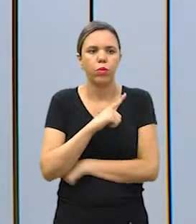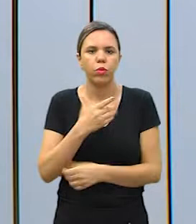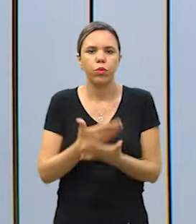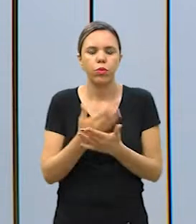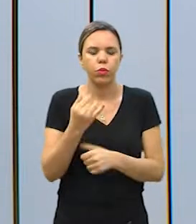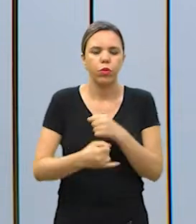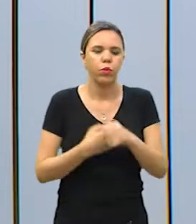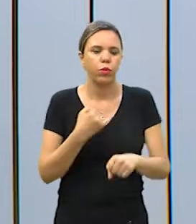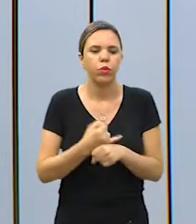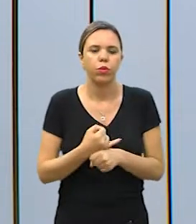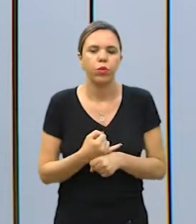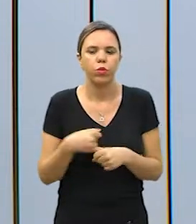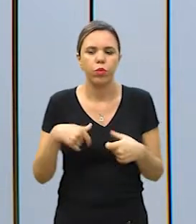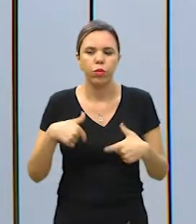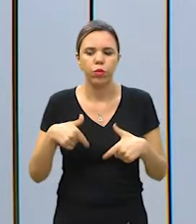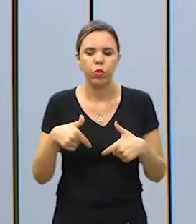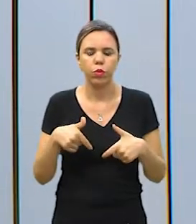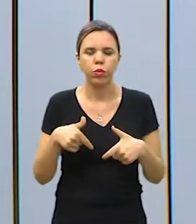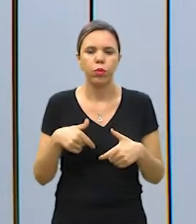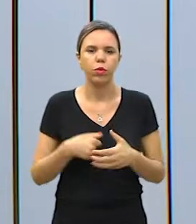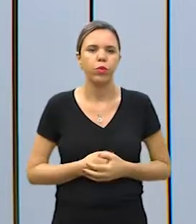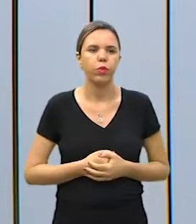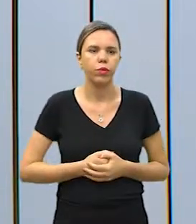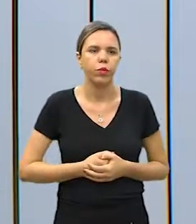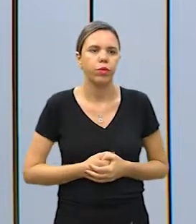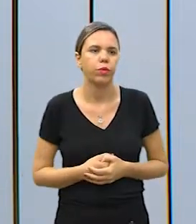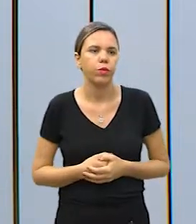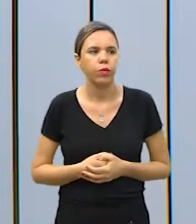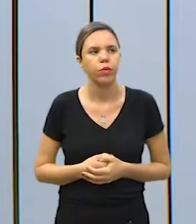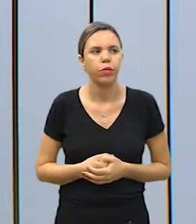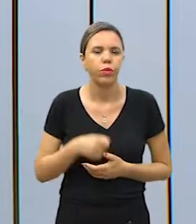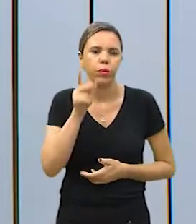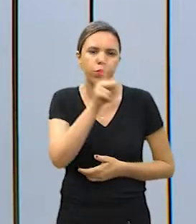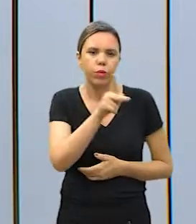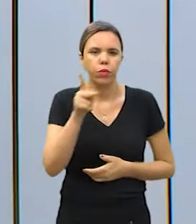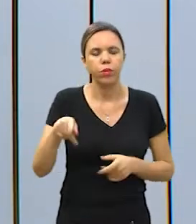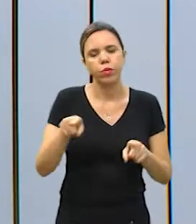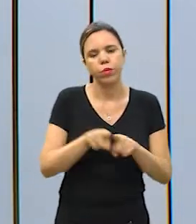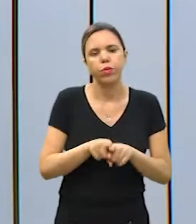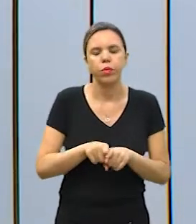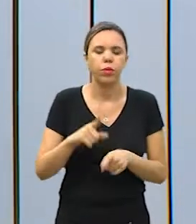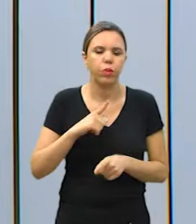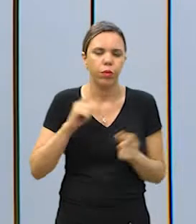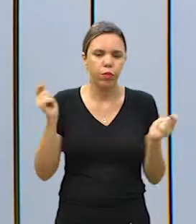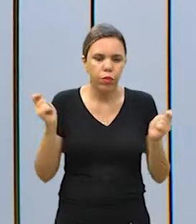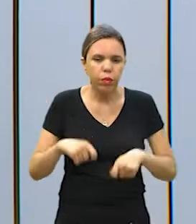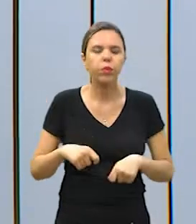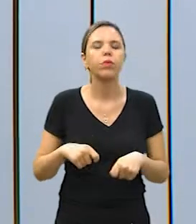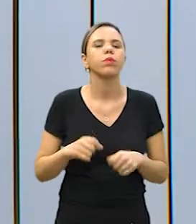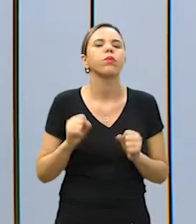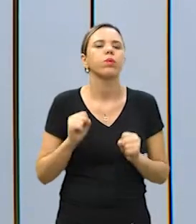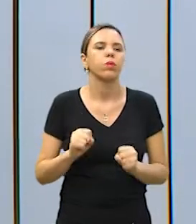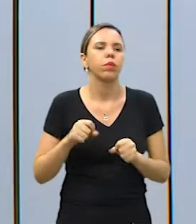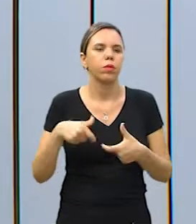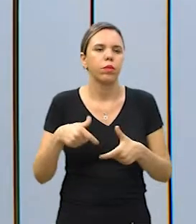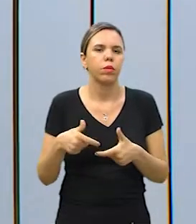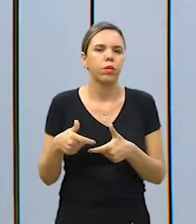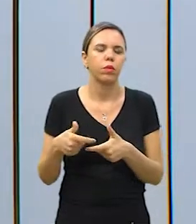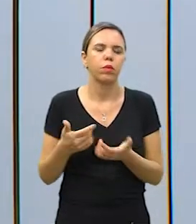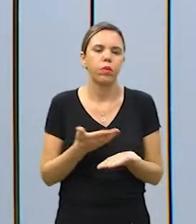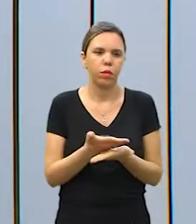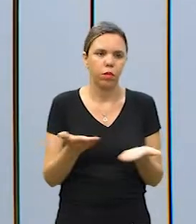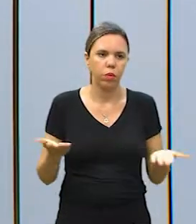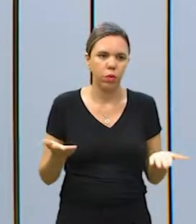ter aulas online, trabalhar de forma online, e os professores também ter condições de poder trabalhar